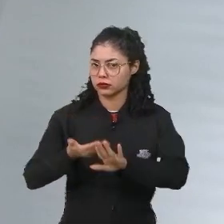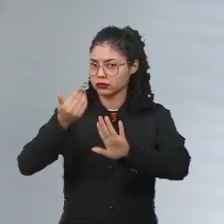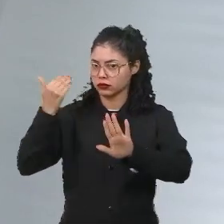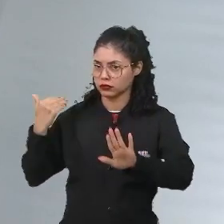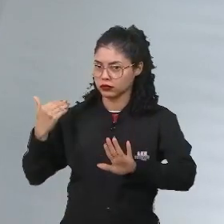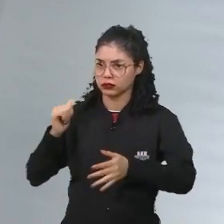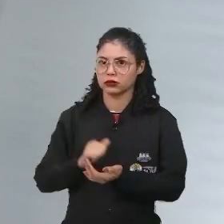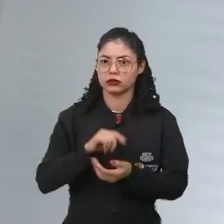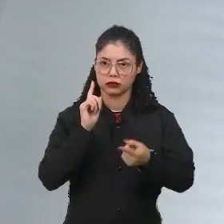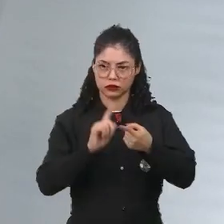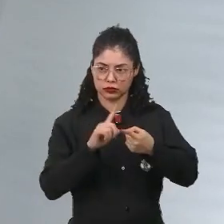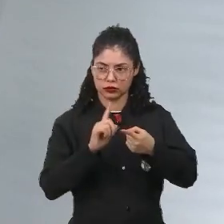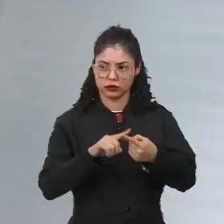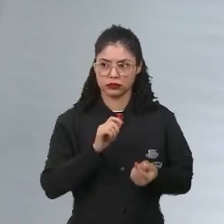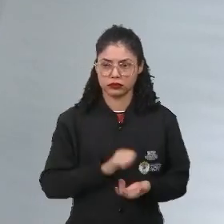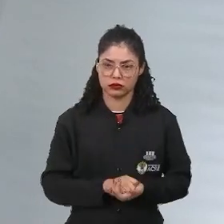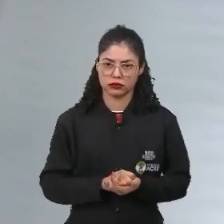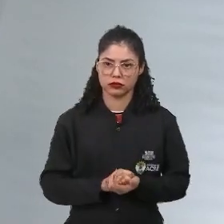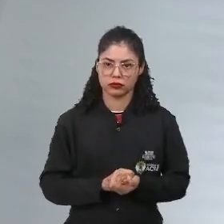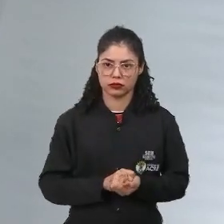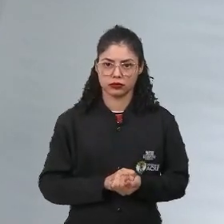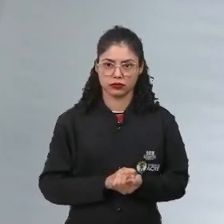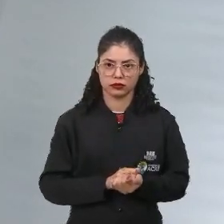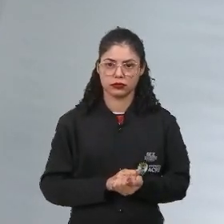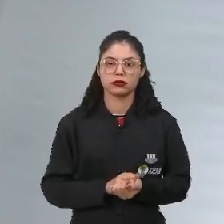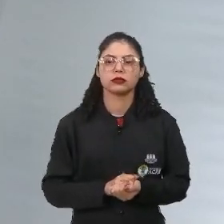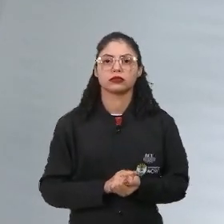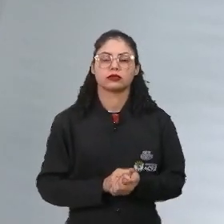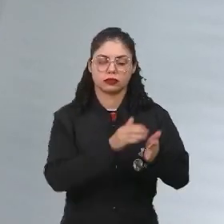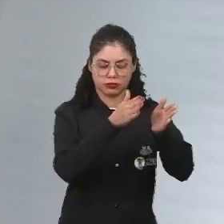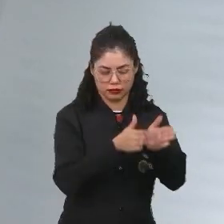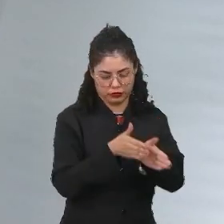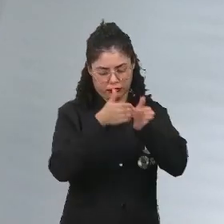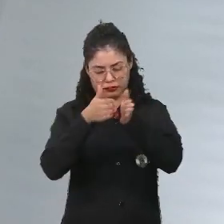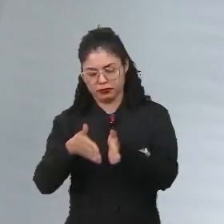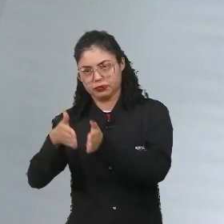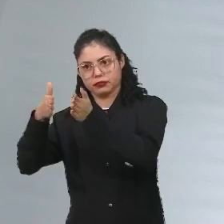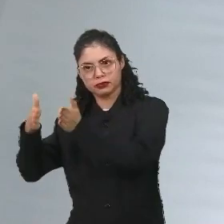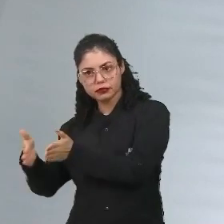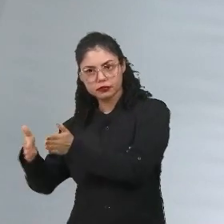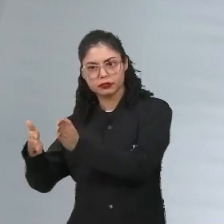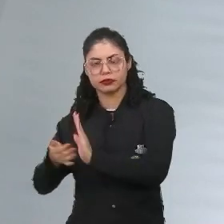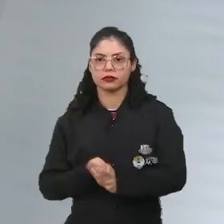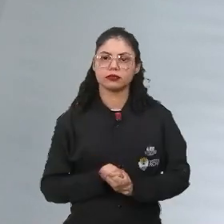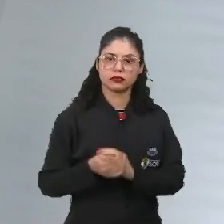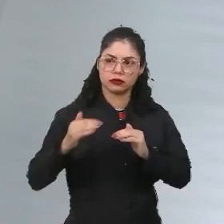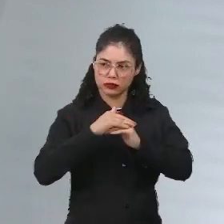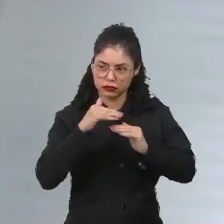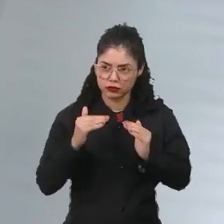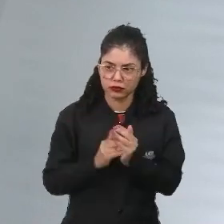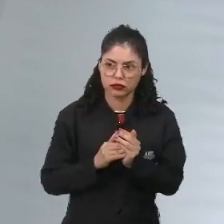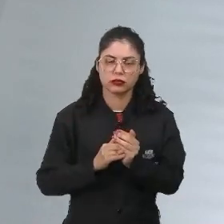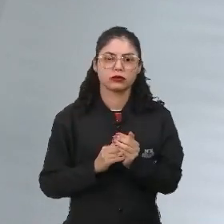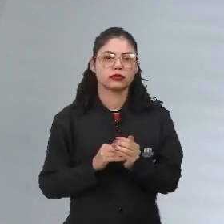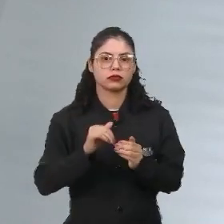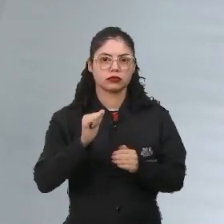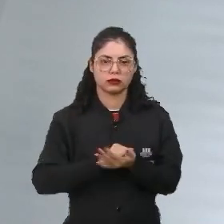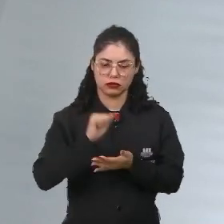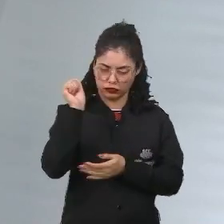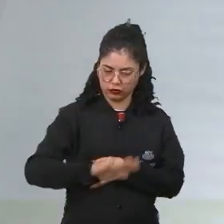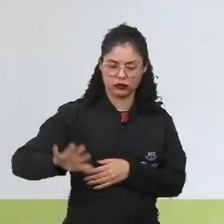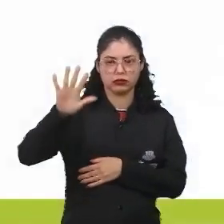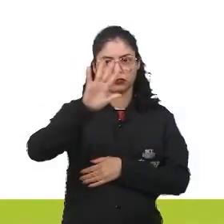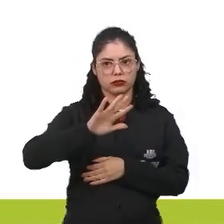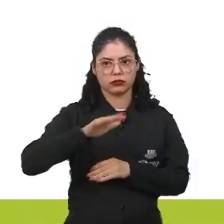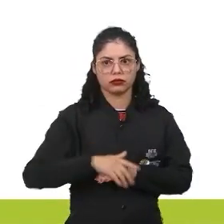anterior? Porque vai ser por partes e não tudo no contexto geral.